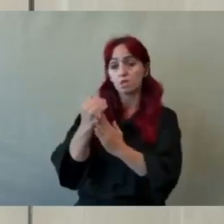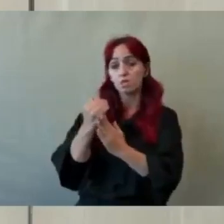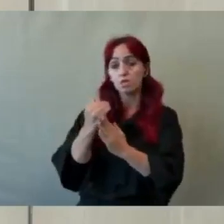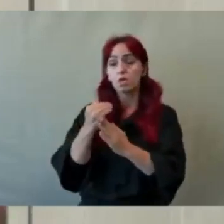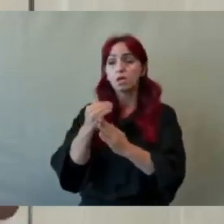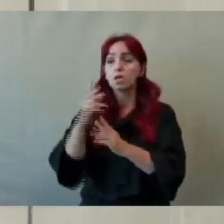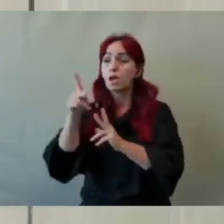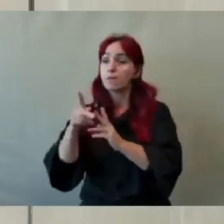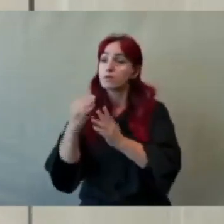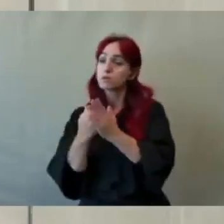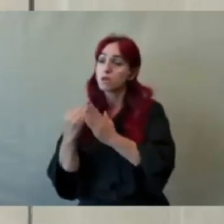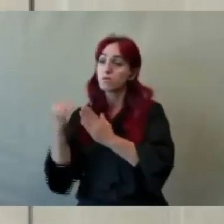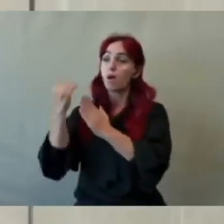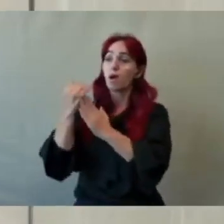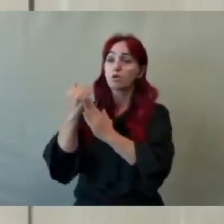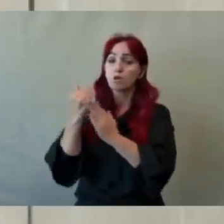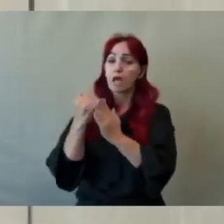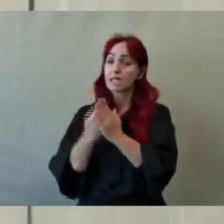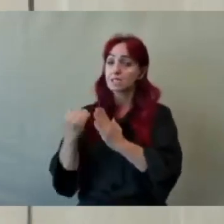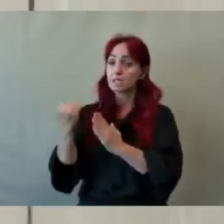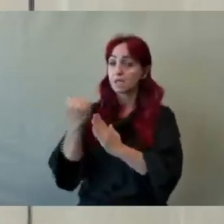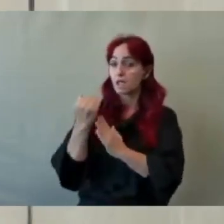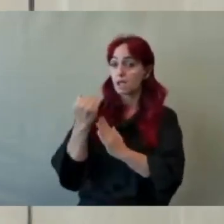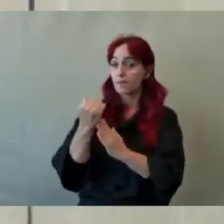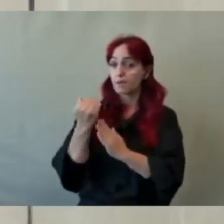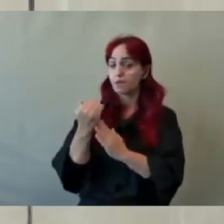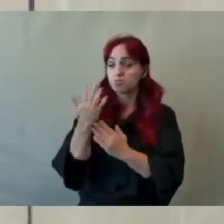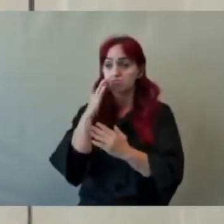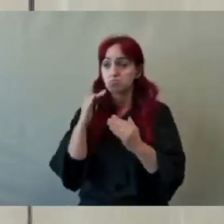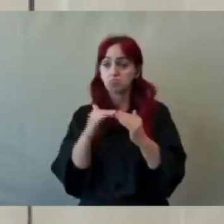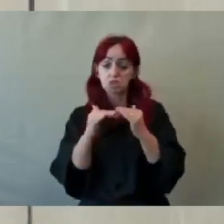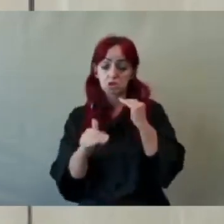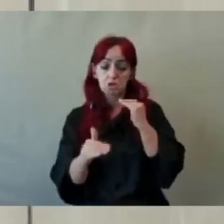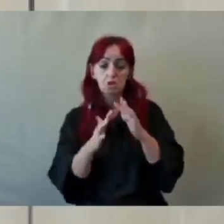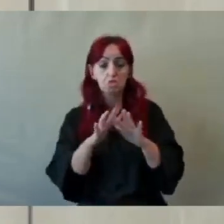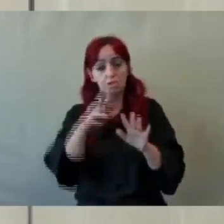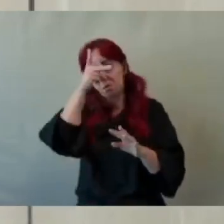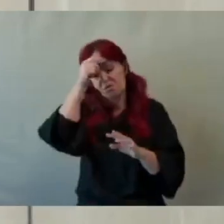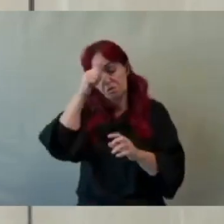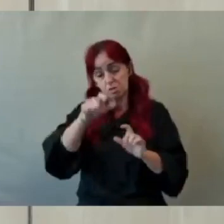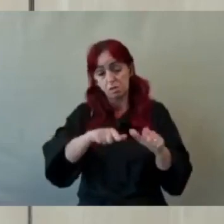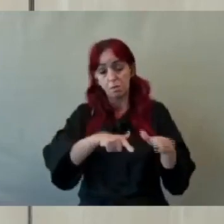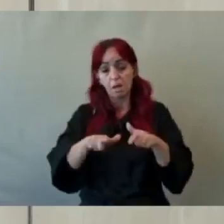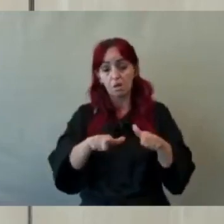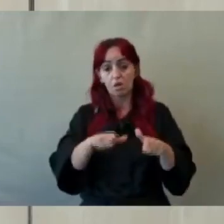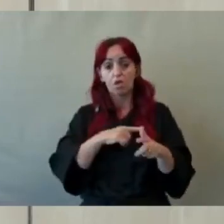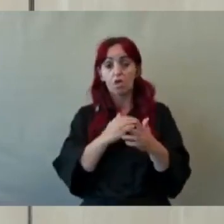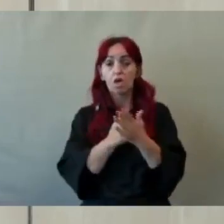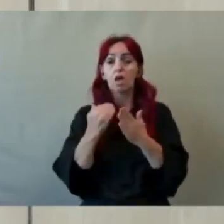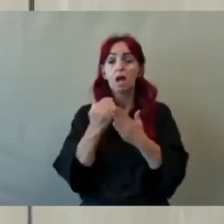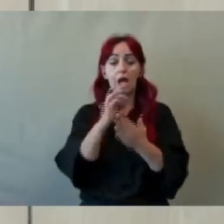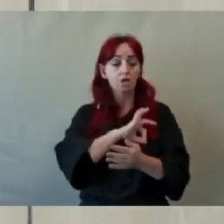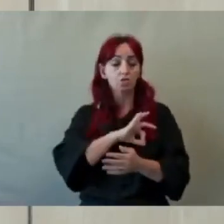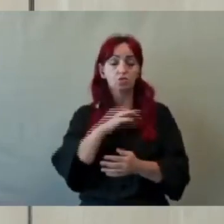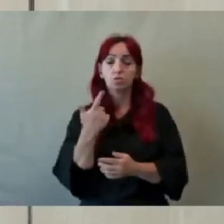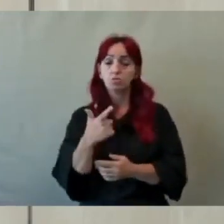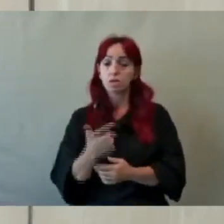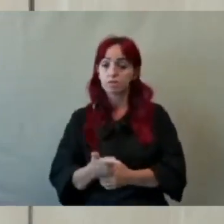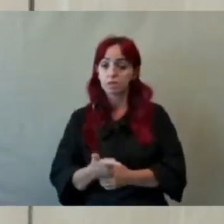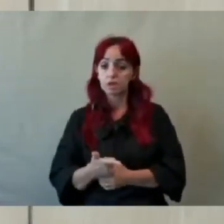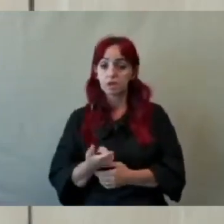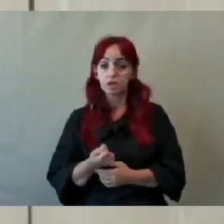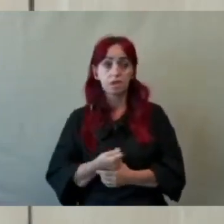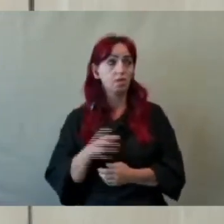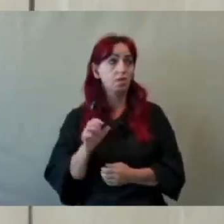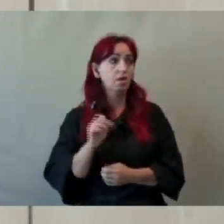caso, a prefeitura trabalhou com proporcional, a gente discorda, mas é o que a prefeitura trabalhou, ficaram sem o reajuste. Isso fez com que quem está em cada